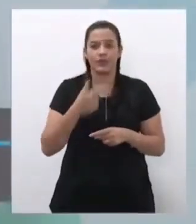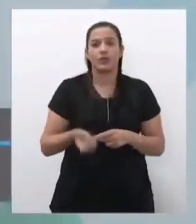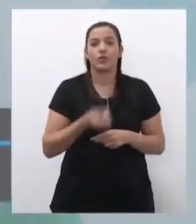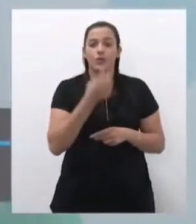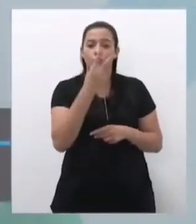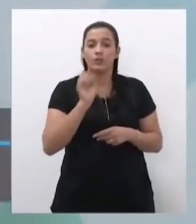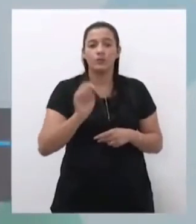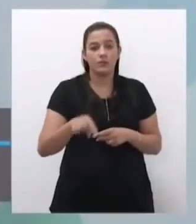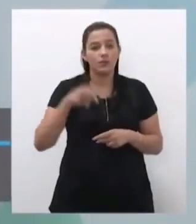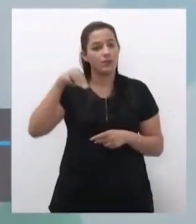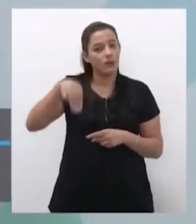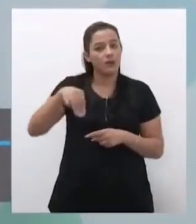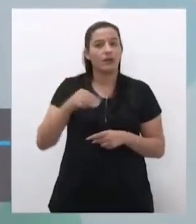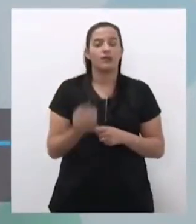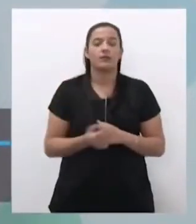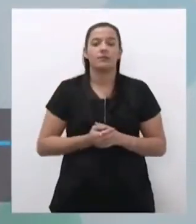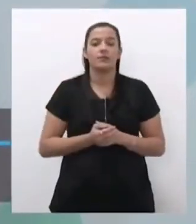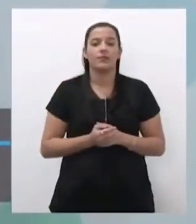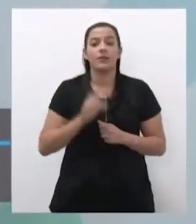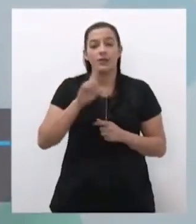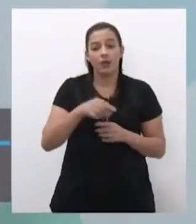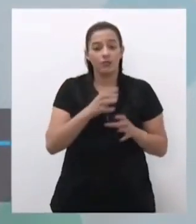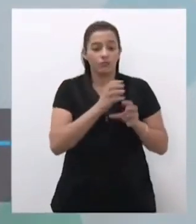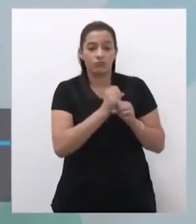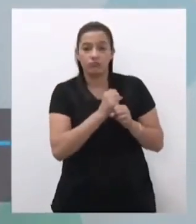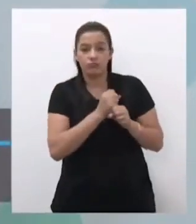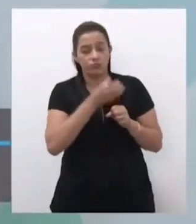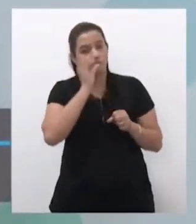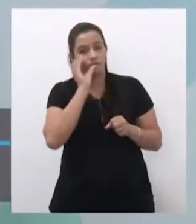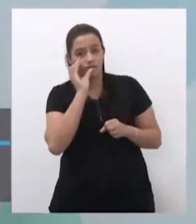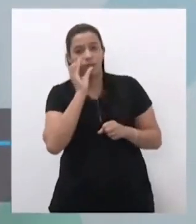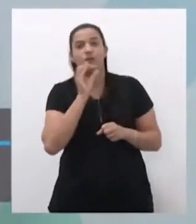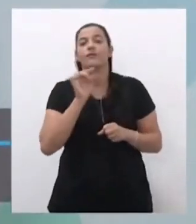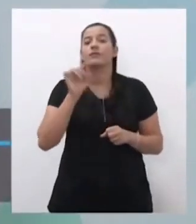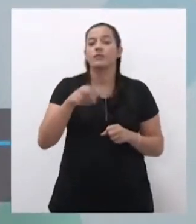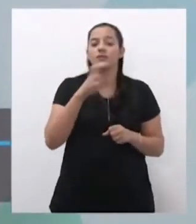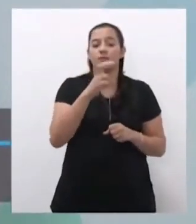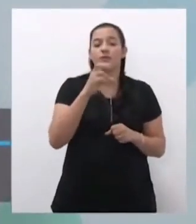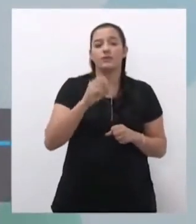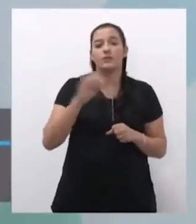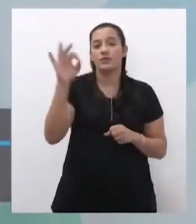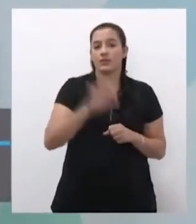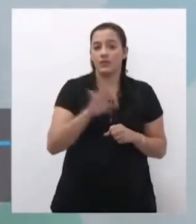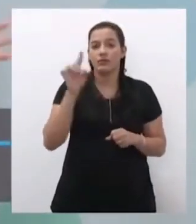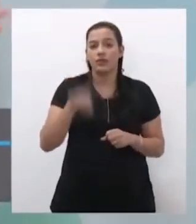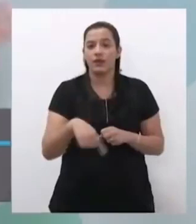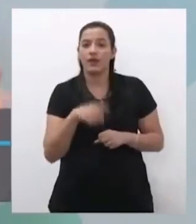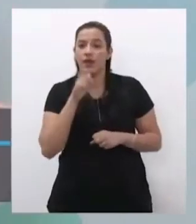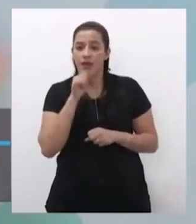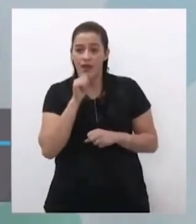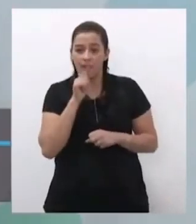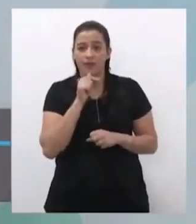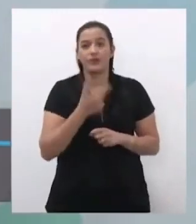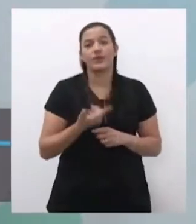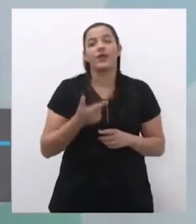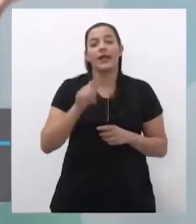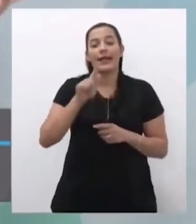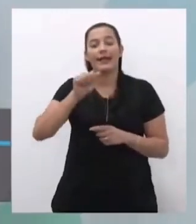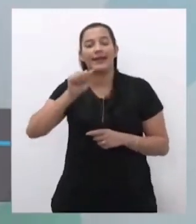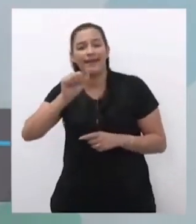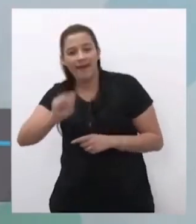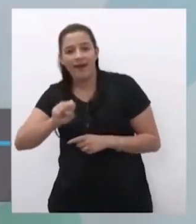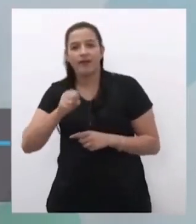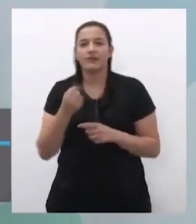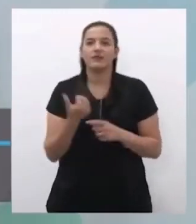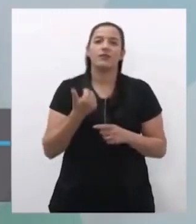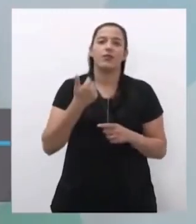ml. Dessa quantidade, 50% tem que ser água. Água, não é água com gás, não é água com adição,